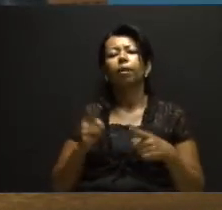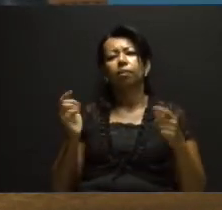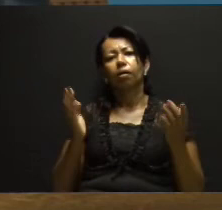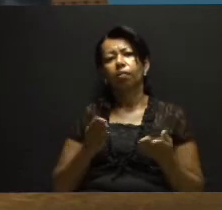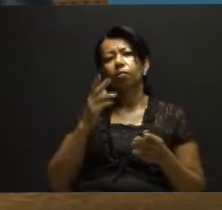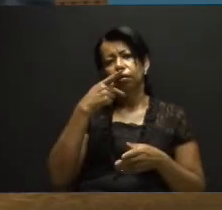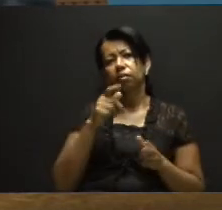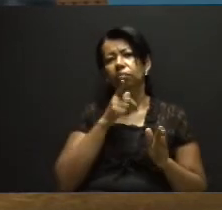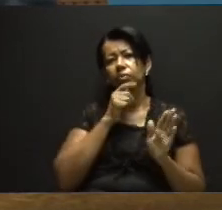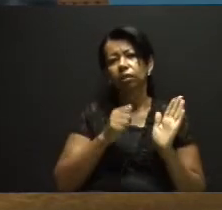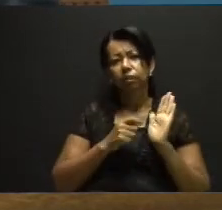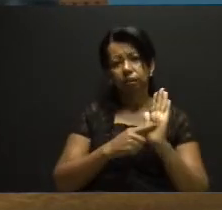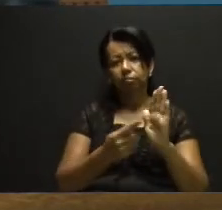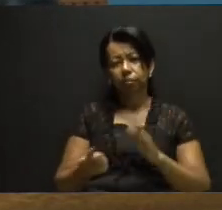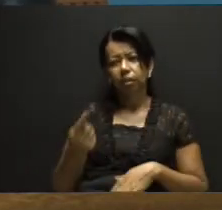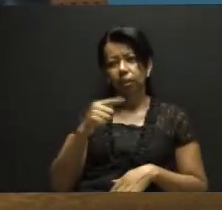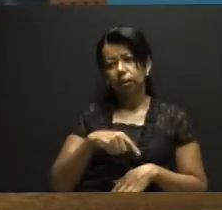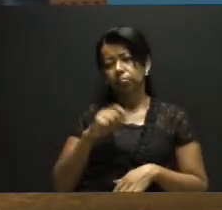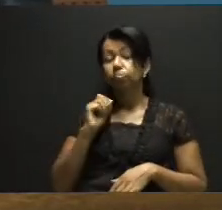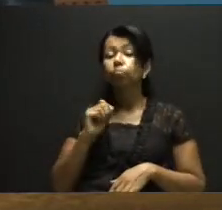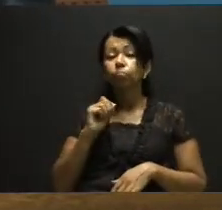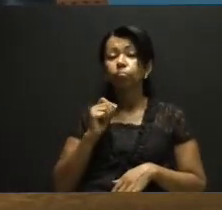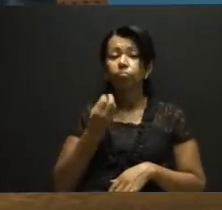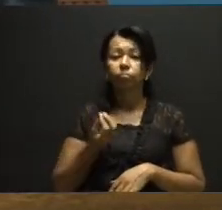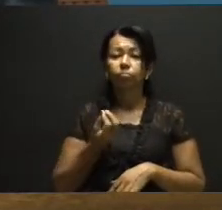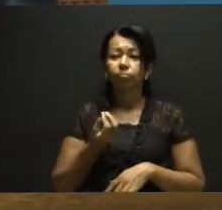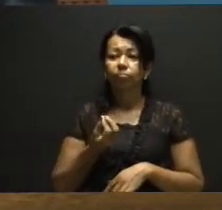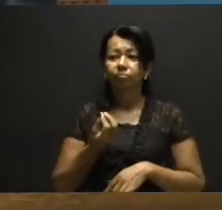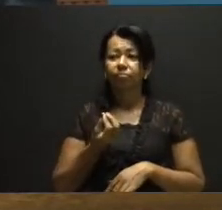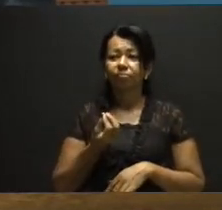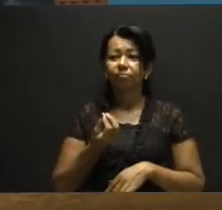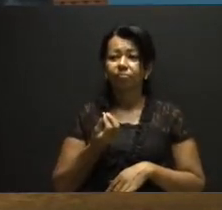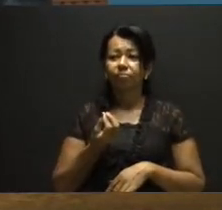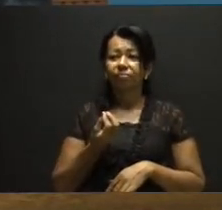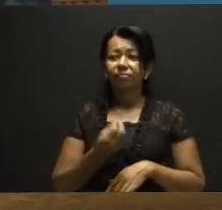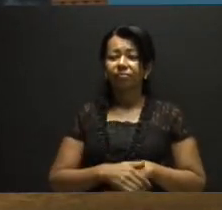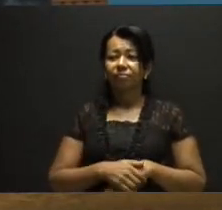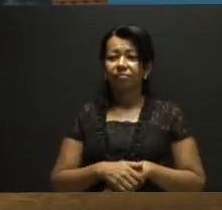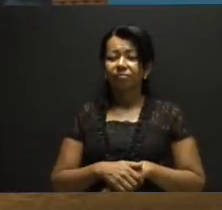vamos dar um exemplo aqui poxa é é e